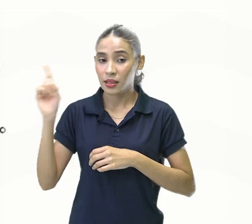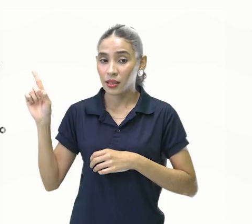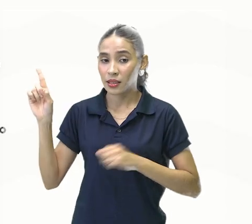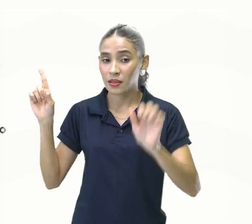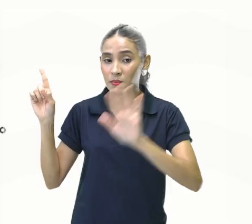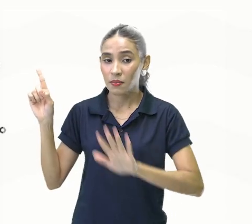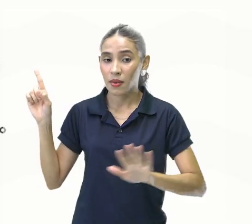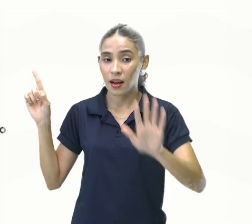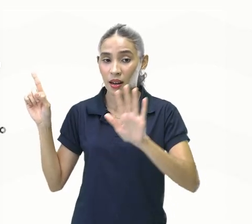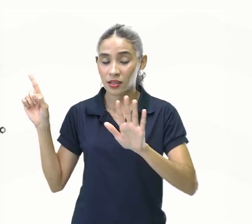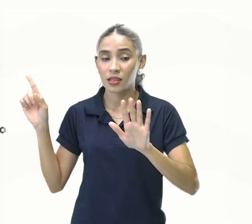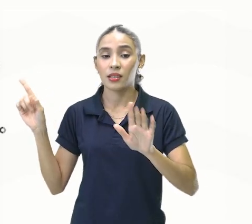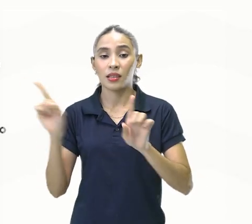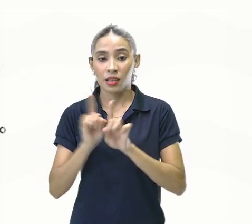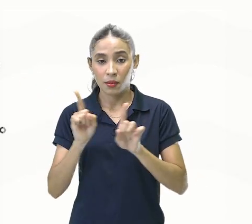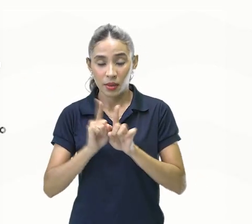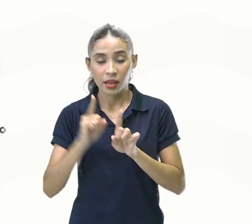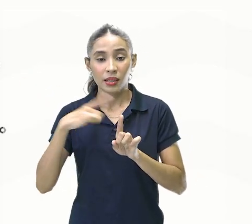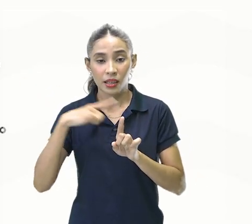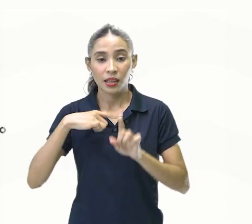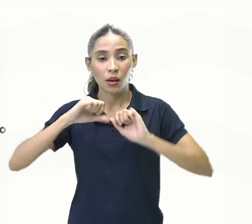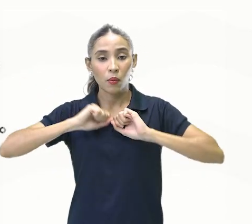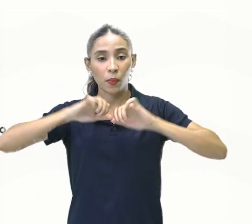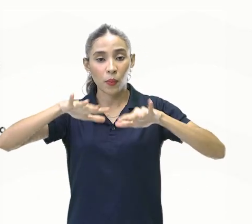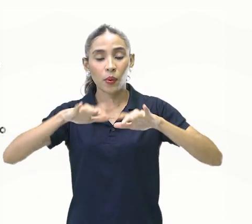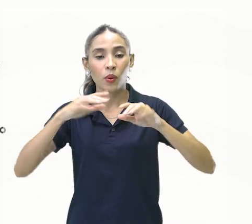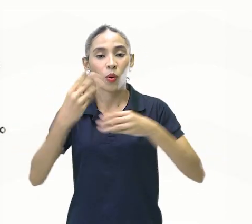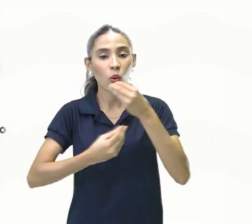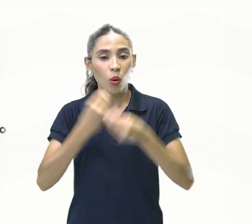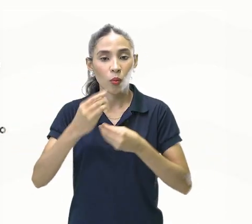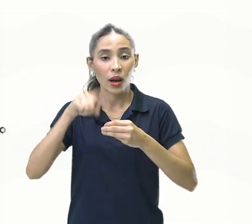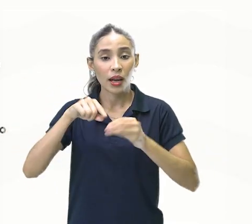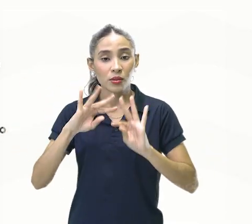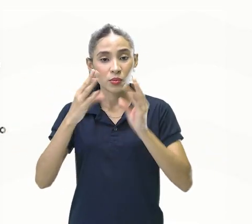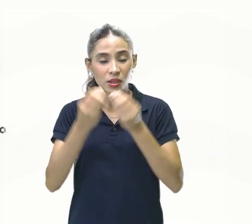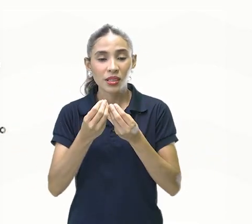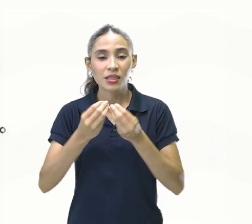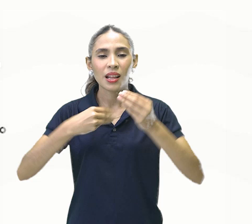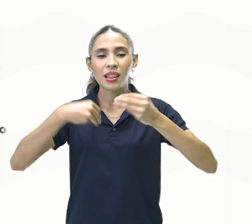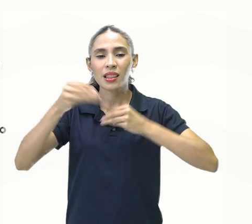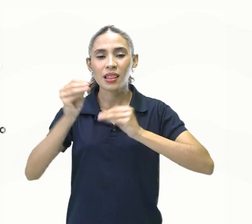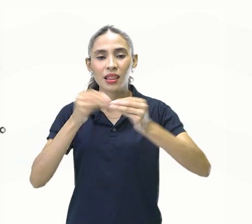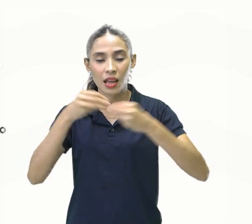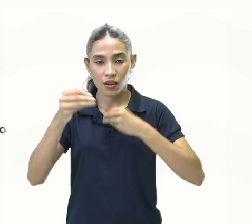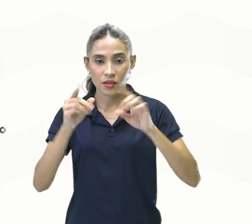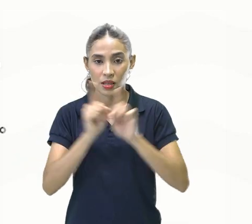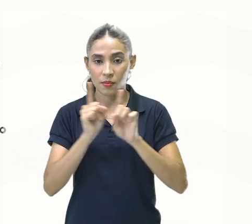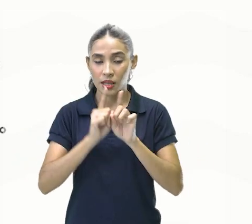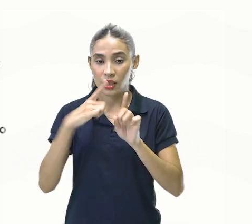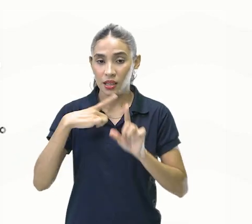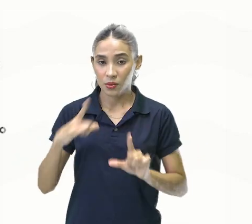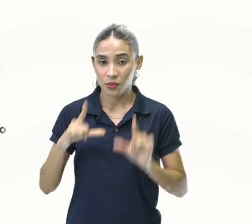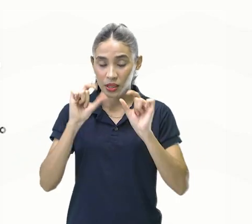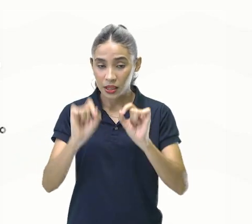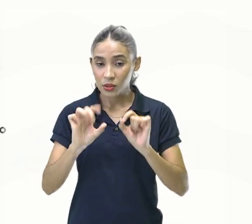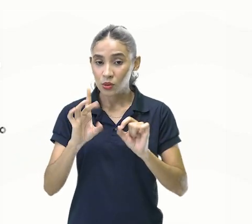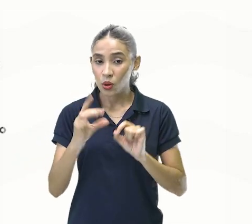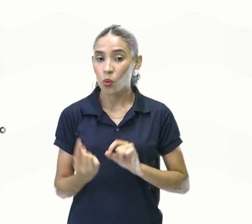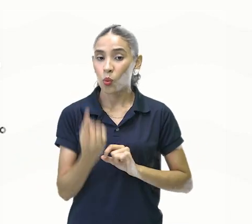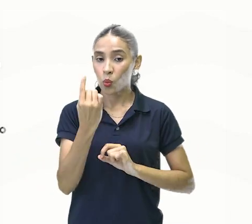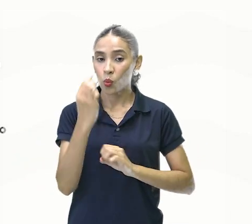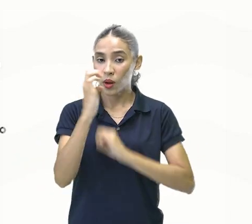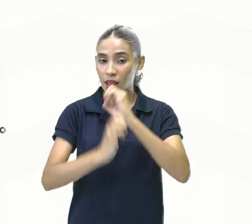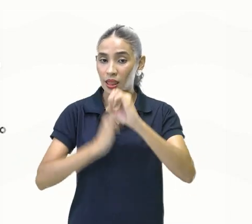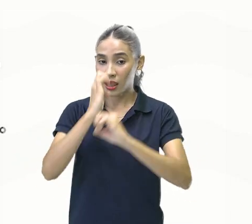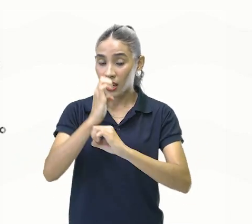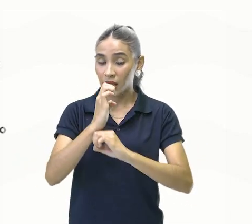aí, elas também, as emissões beta, elas são partículas leves e compostas por apenas um